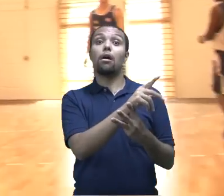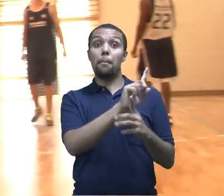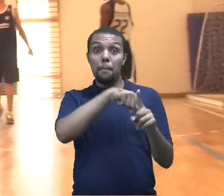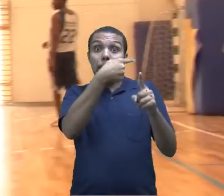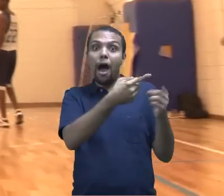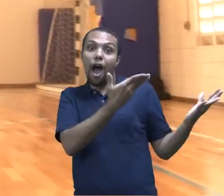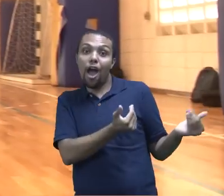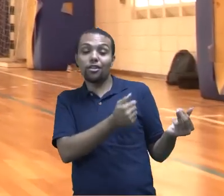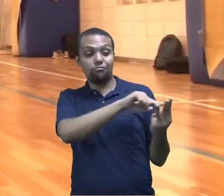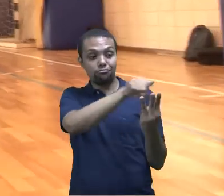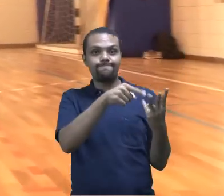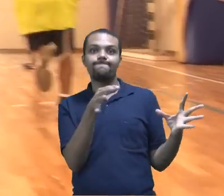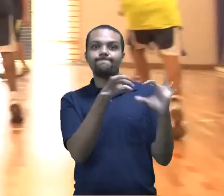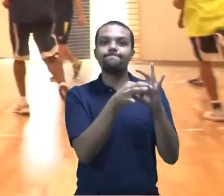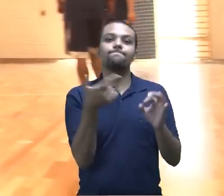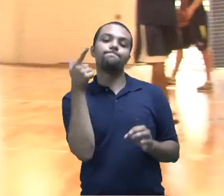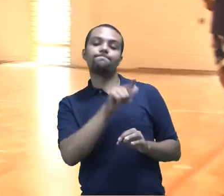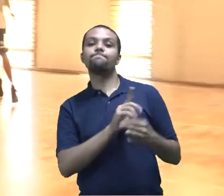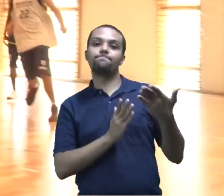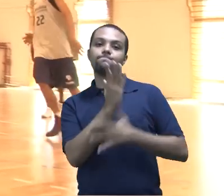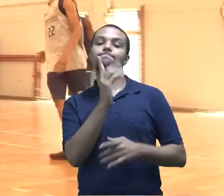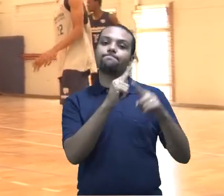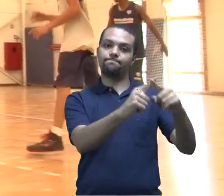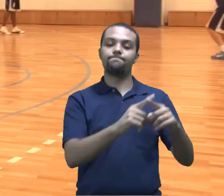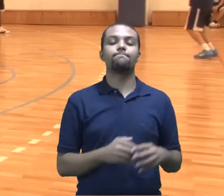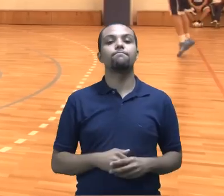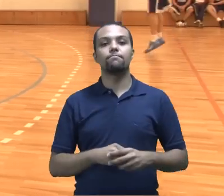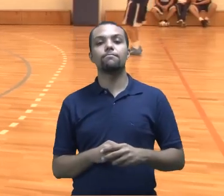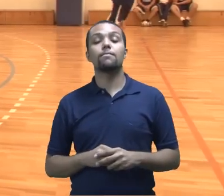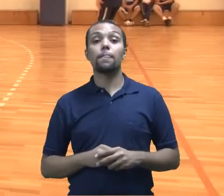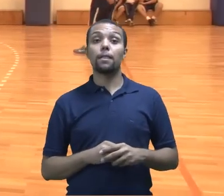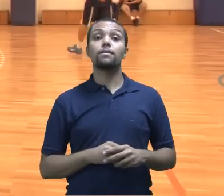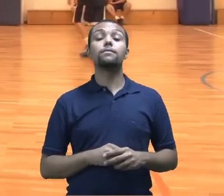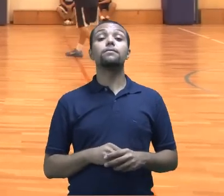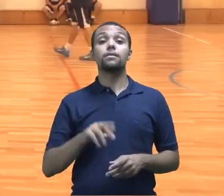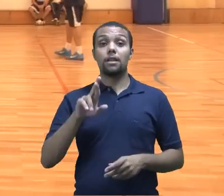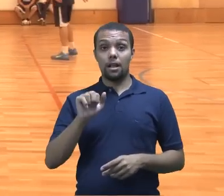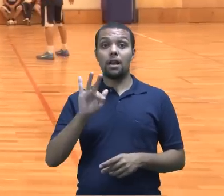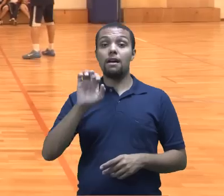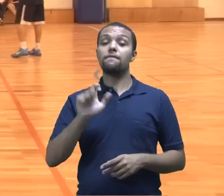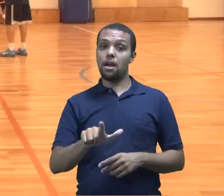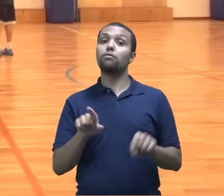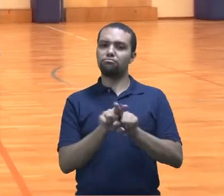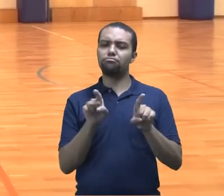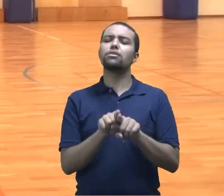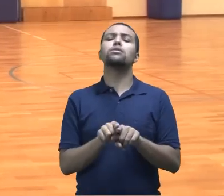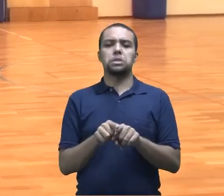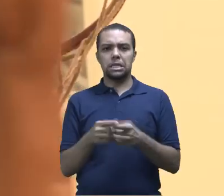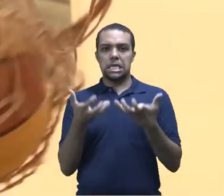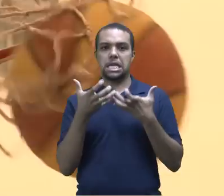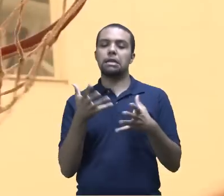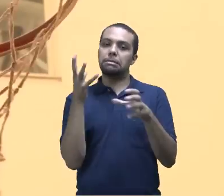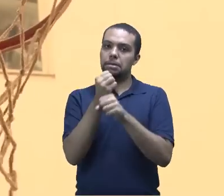juventude, uma mescla dessa é muito fundamental para a nossa classificação. O Rafael Castellón também aposta em bons resultados